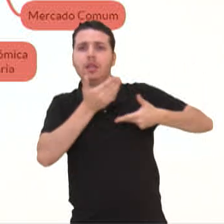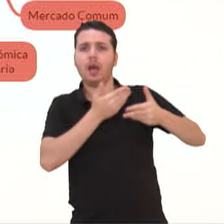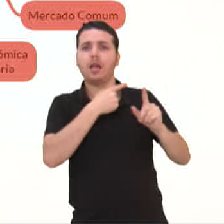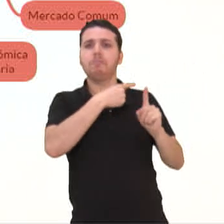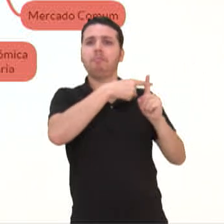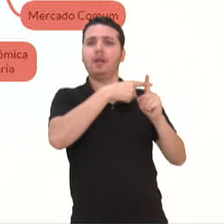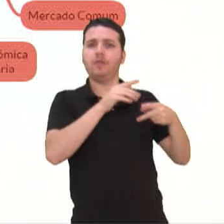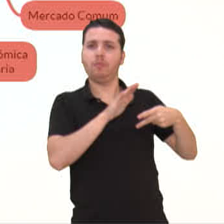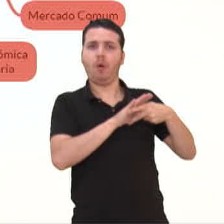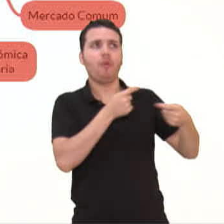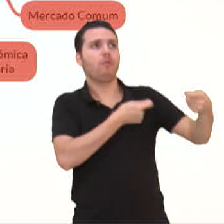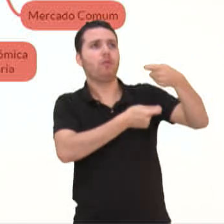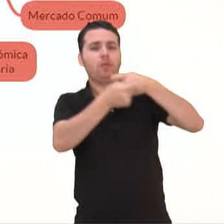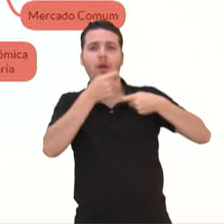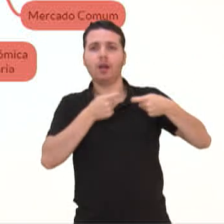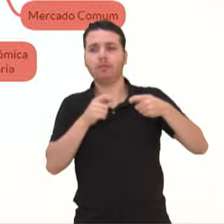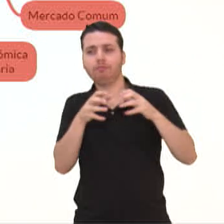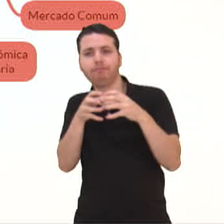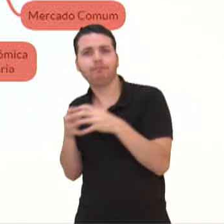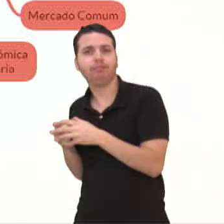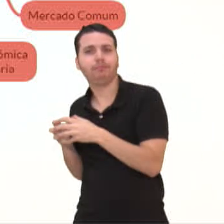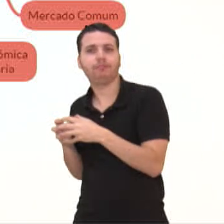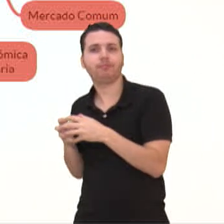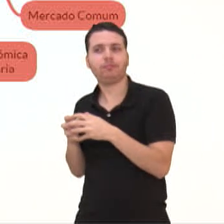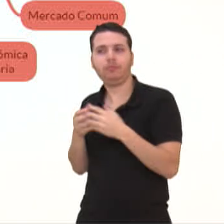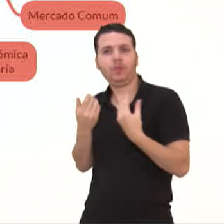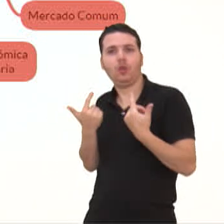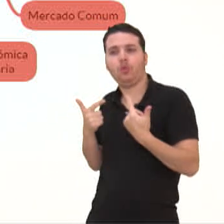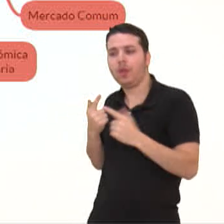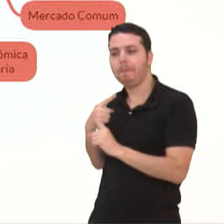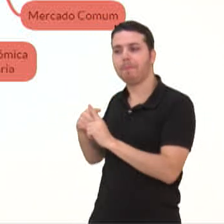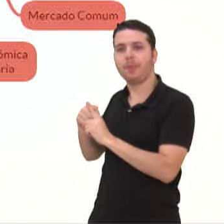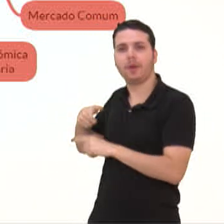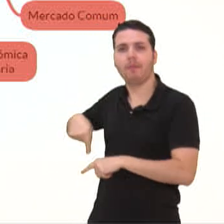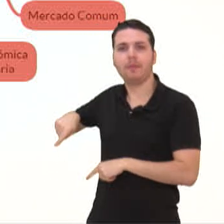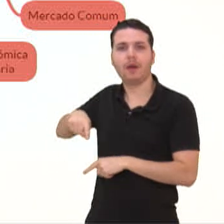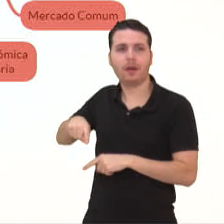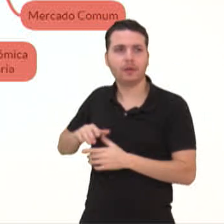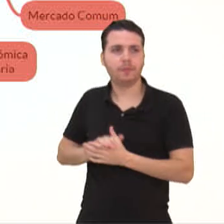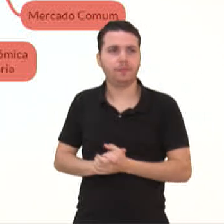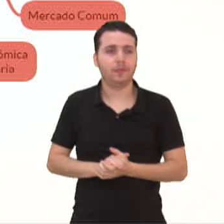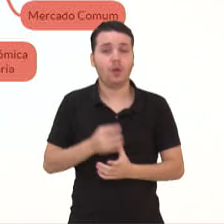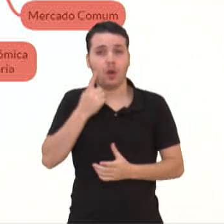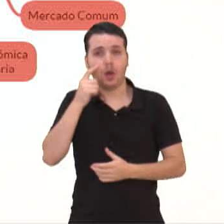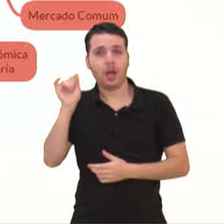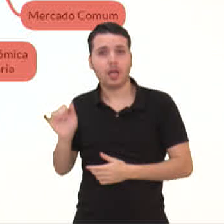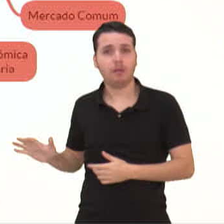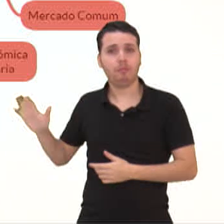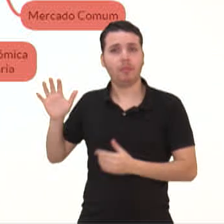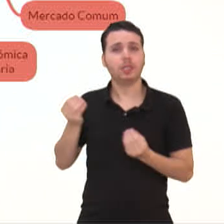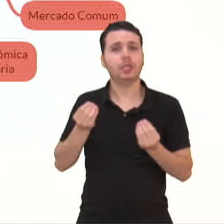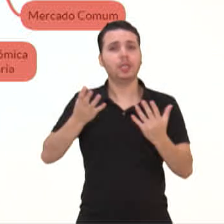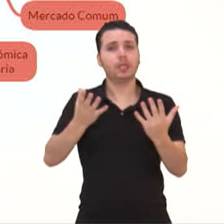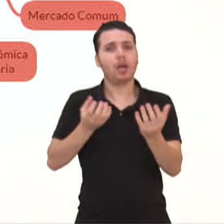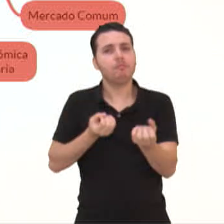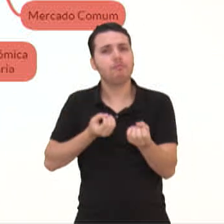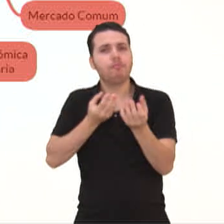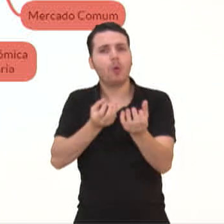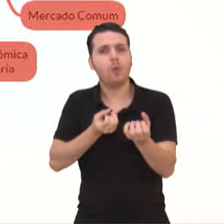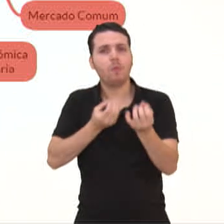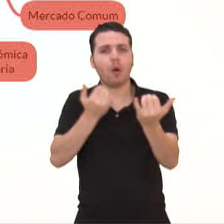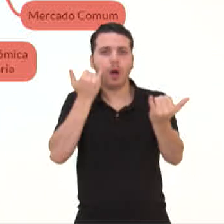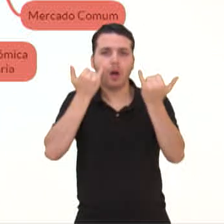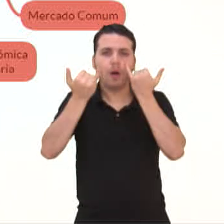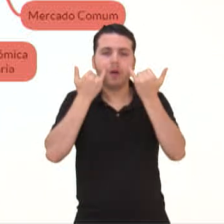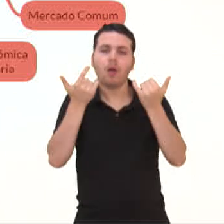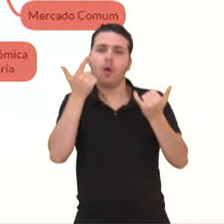ficam marginalizados nesse comércio. Então, essa imagem traz para vocês informações que vocês podem